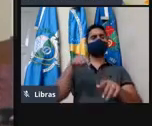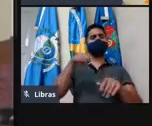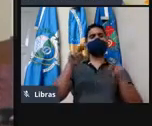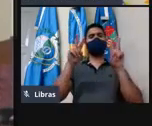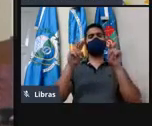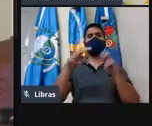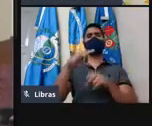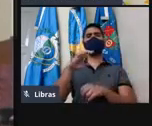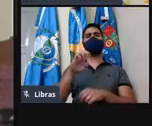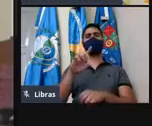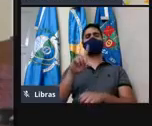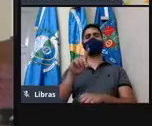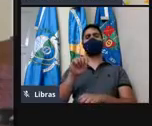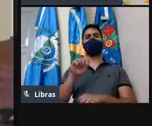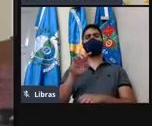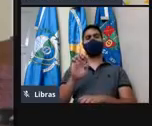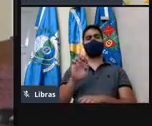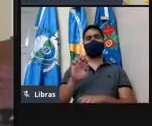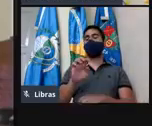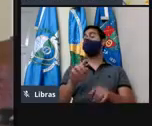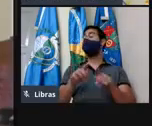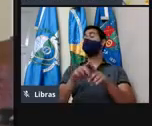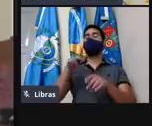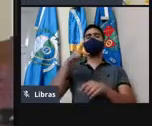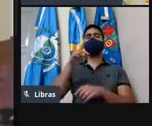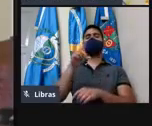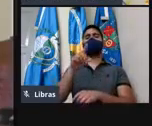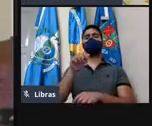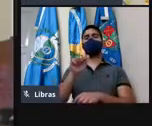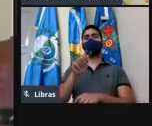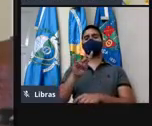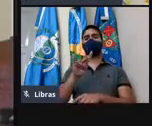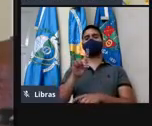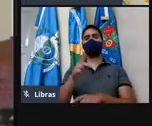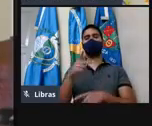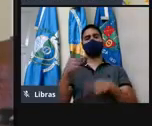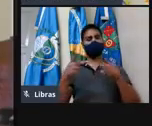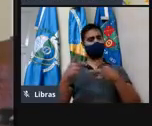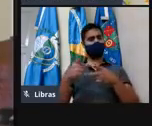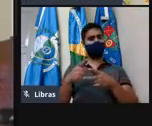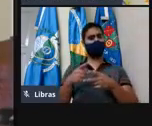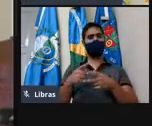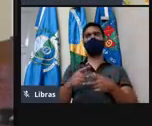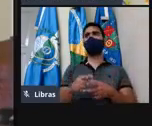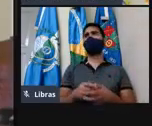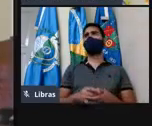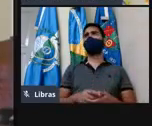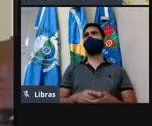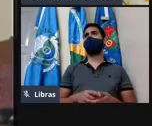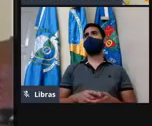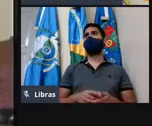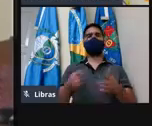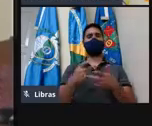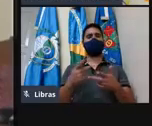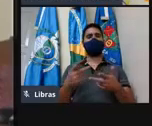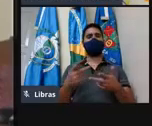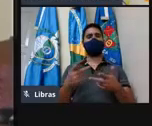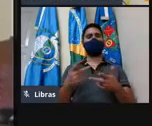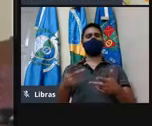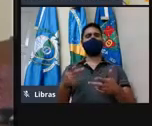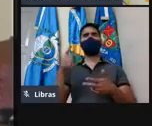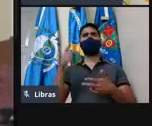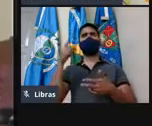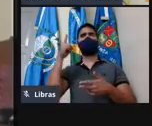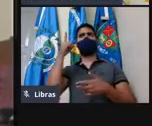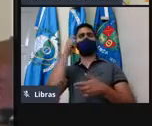que o David abordou aqui, e essa reunião virtual ontem, é uma situação complicada e muito